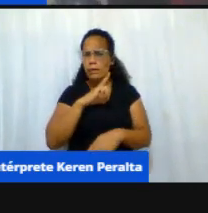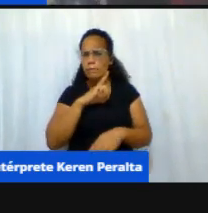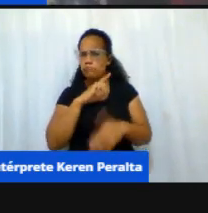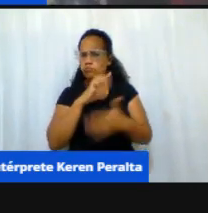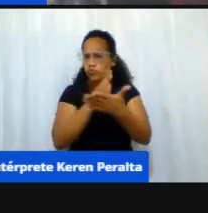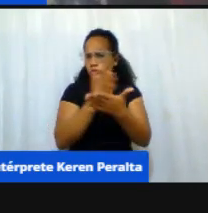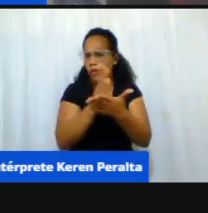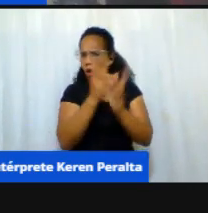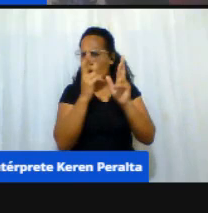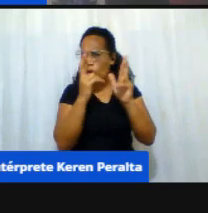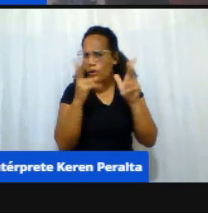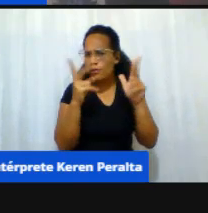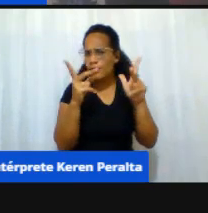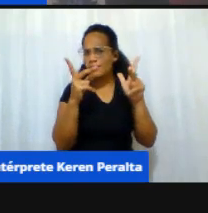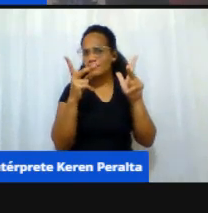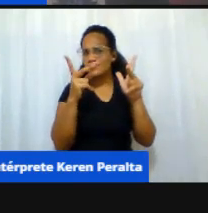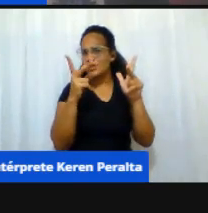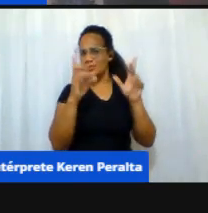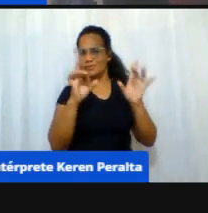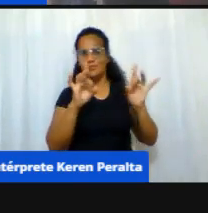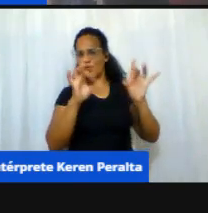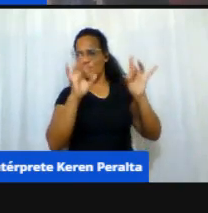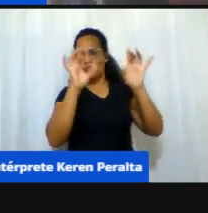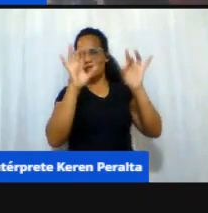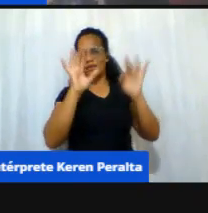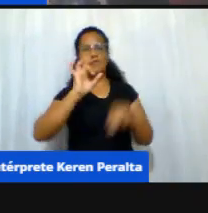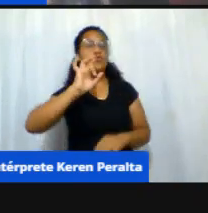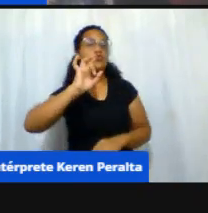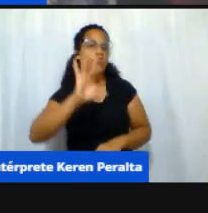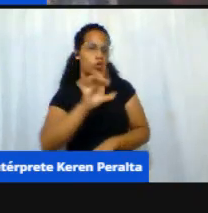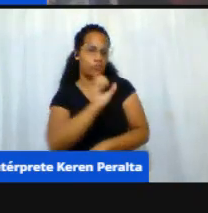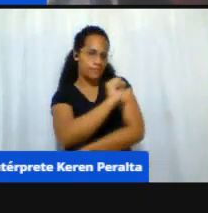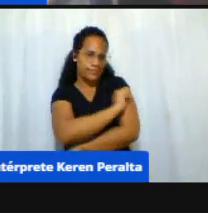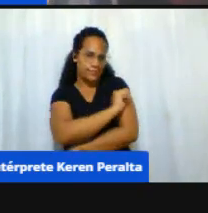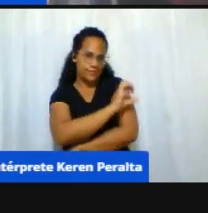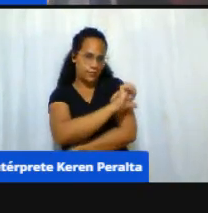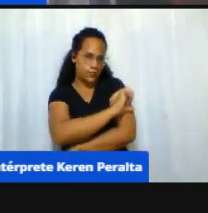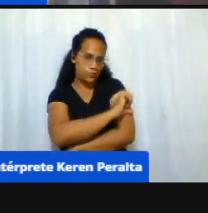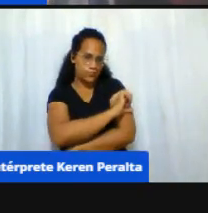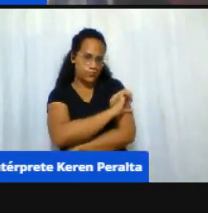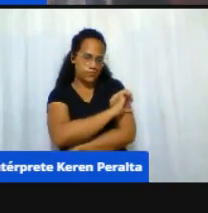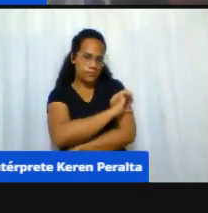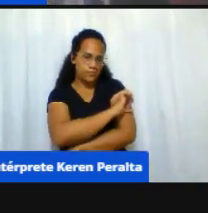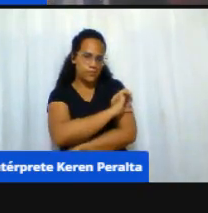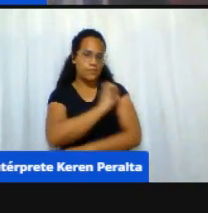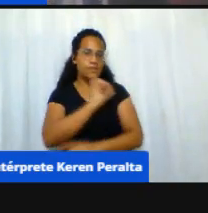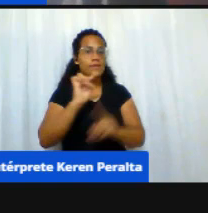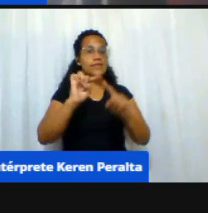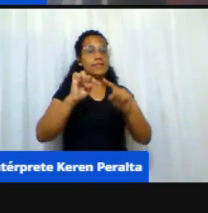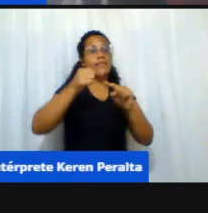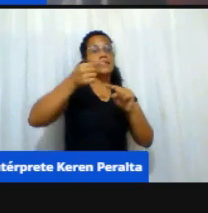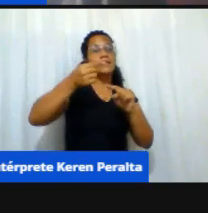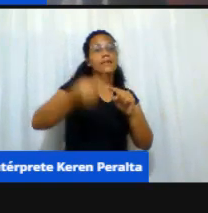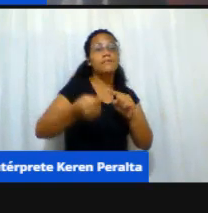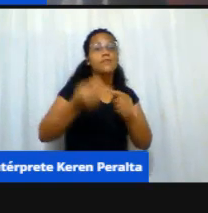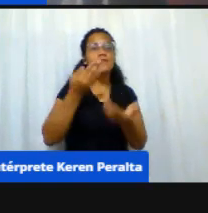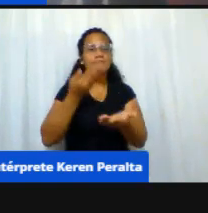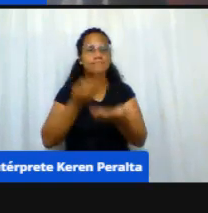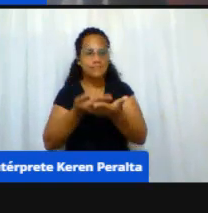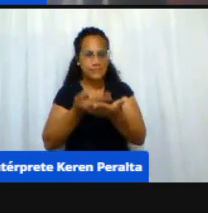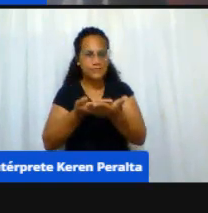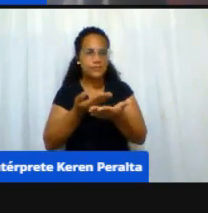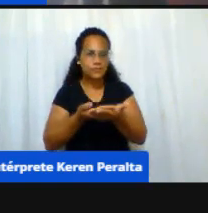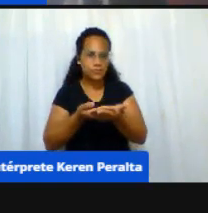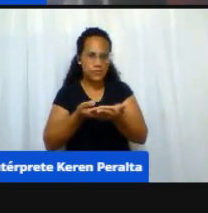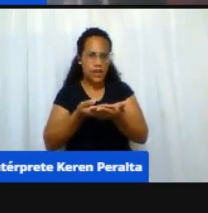não exclusivas a um único ano, e que, após a realização desse estudo, fizemos